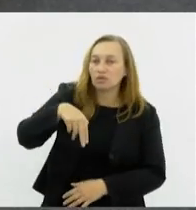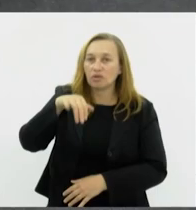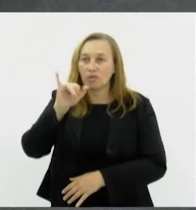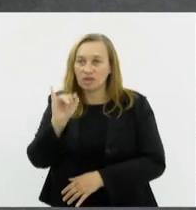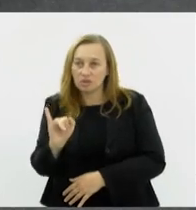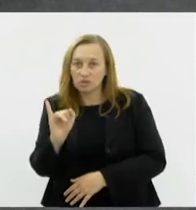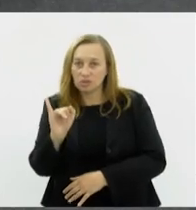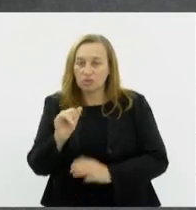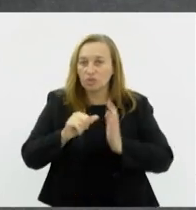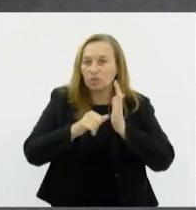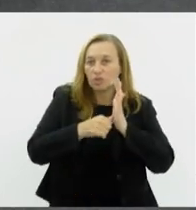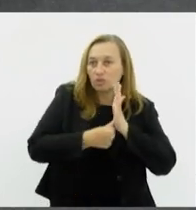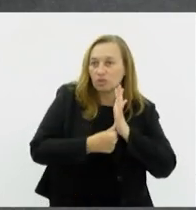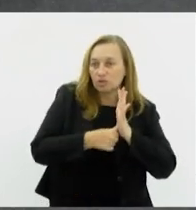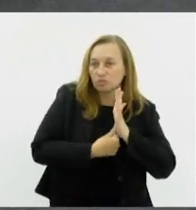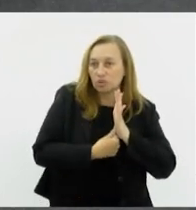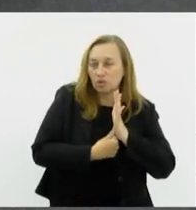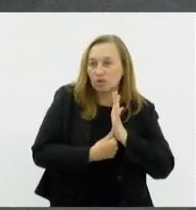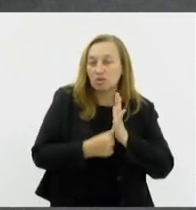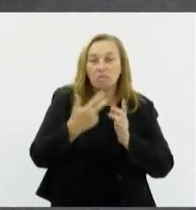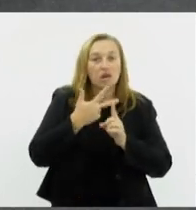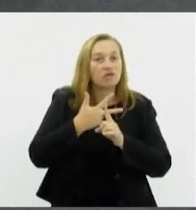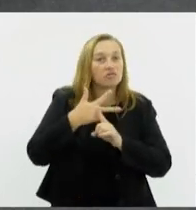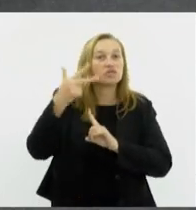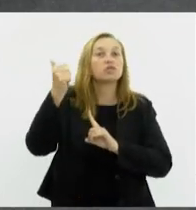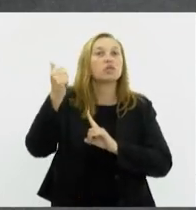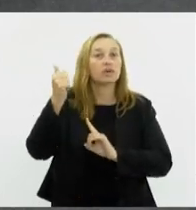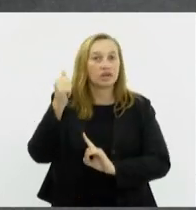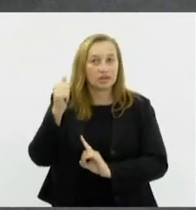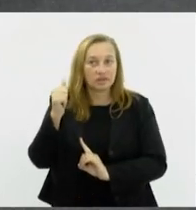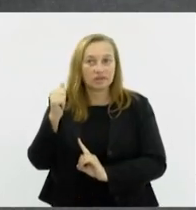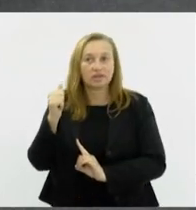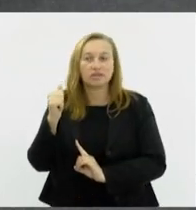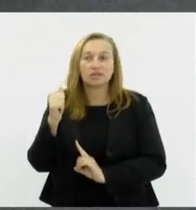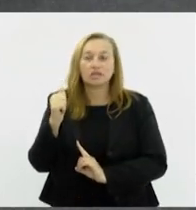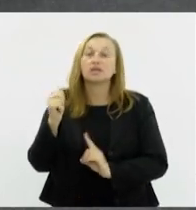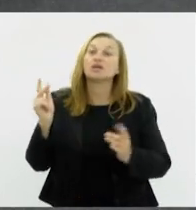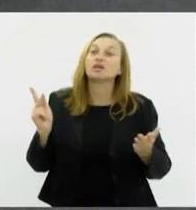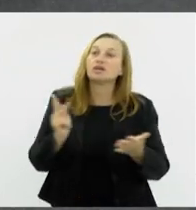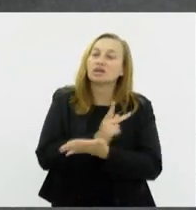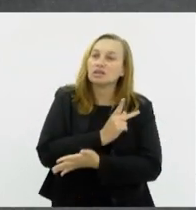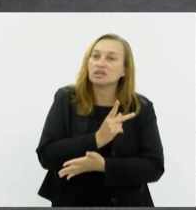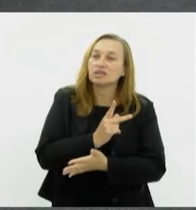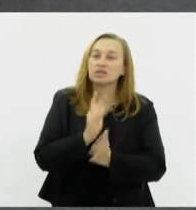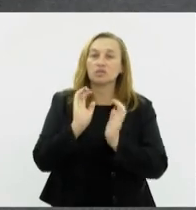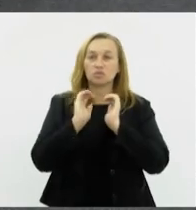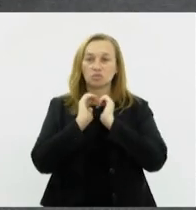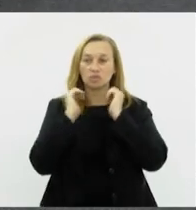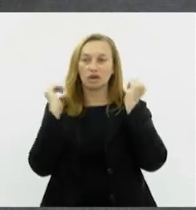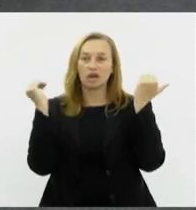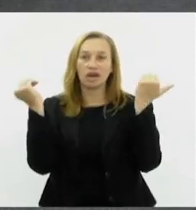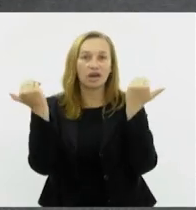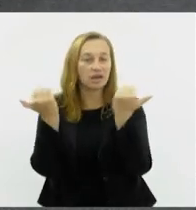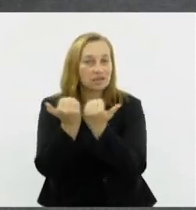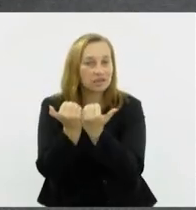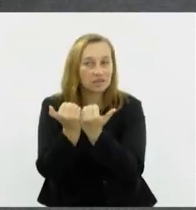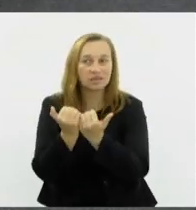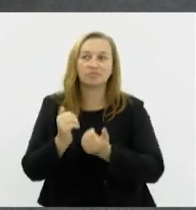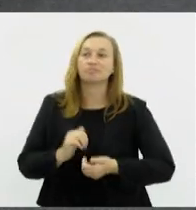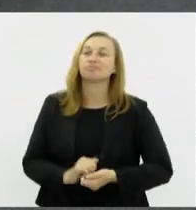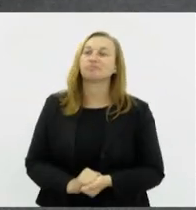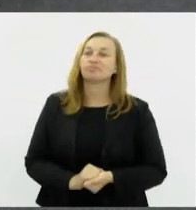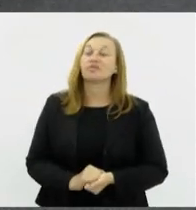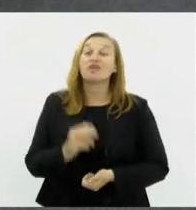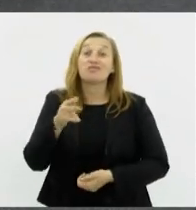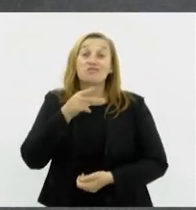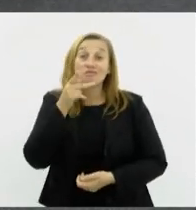Clube pela grandiosa vitória que aconteceu no Maracanã, né?